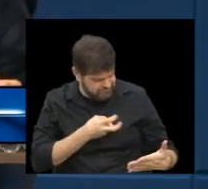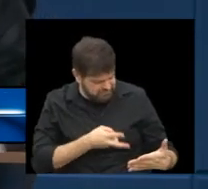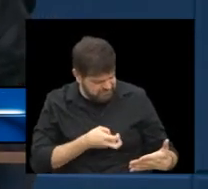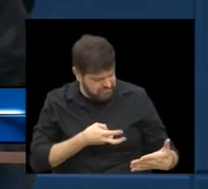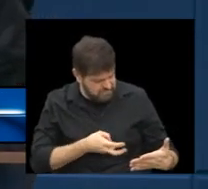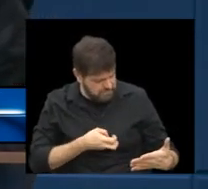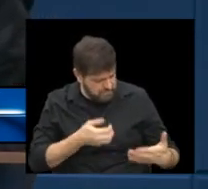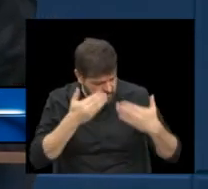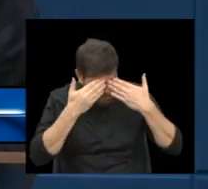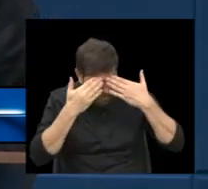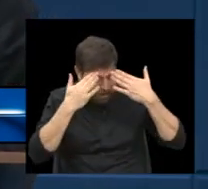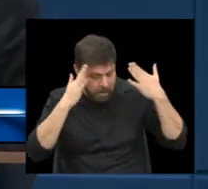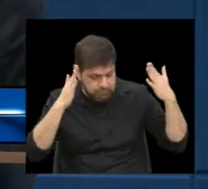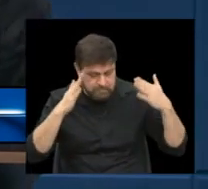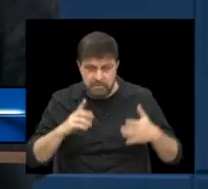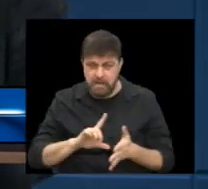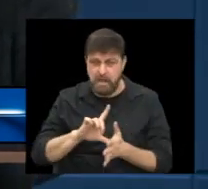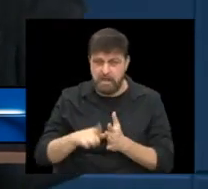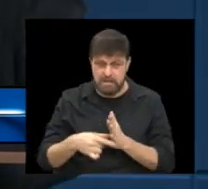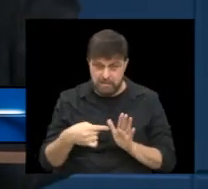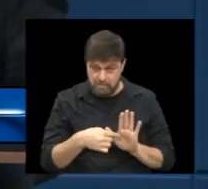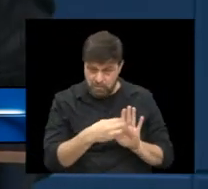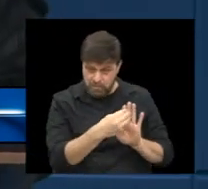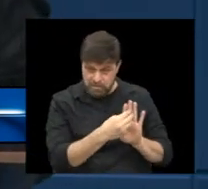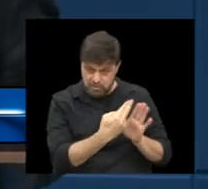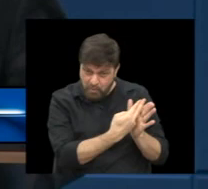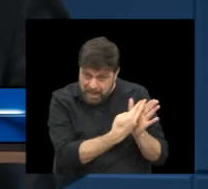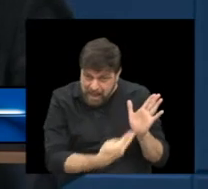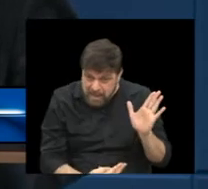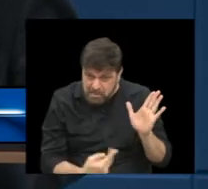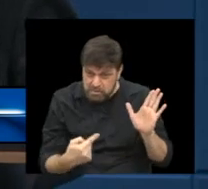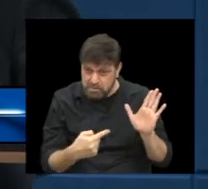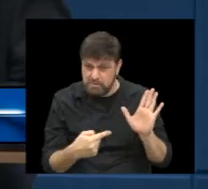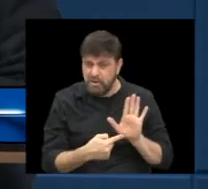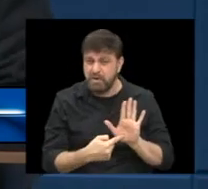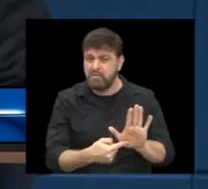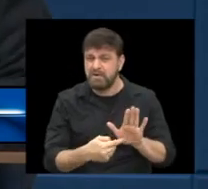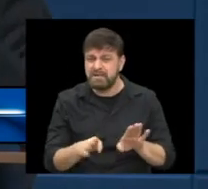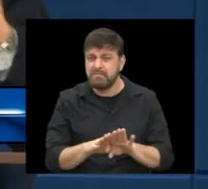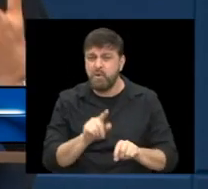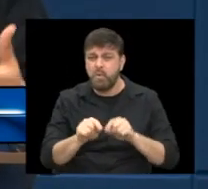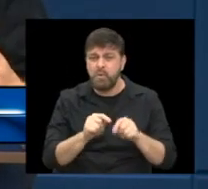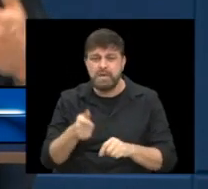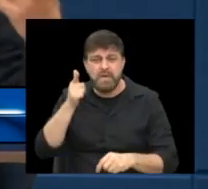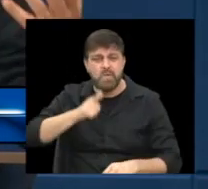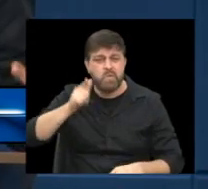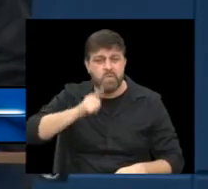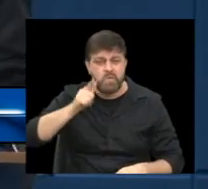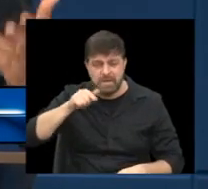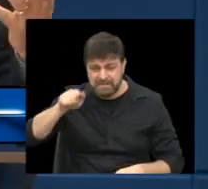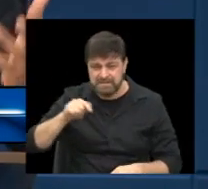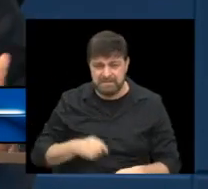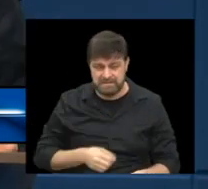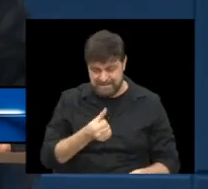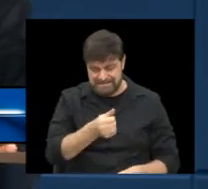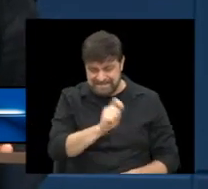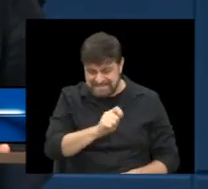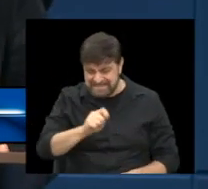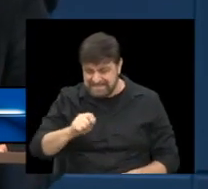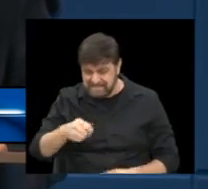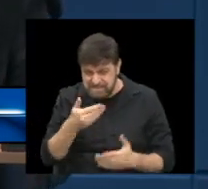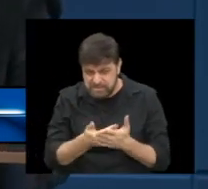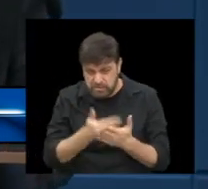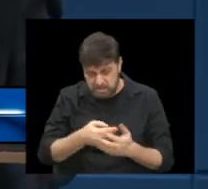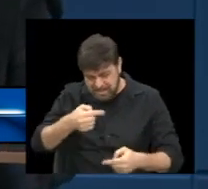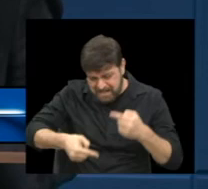no final apresenta também as conquistas que tivemos nesses últimos 6 meses